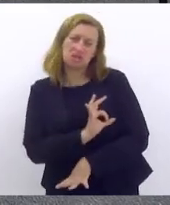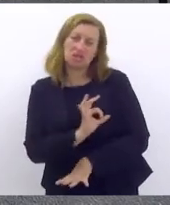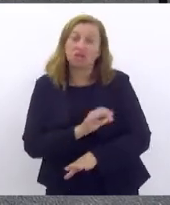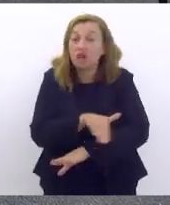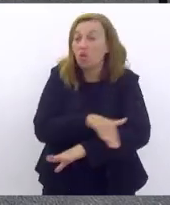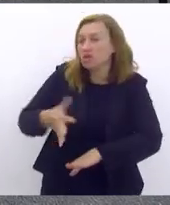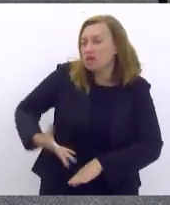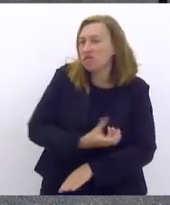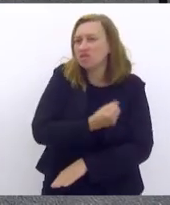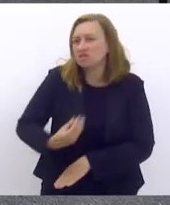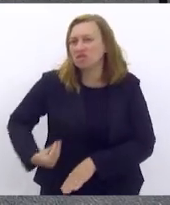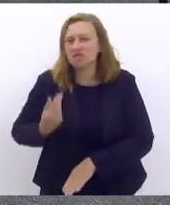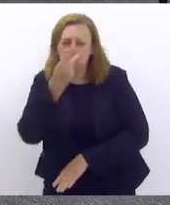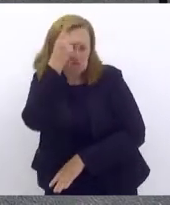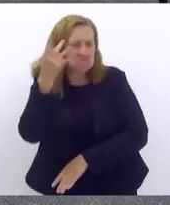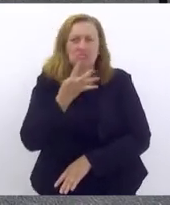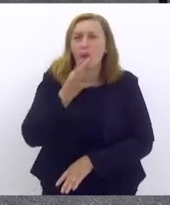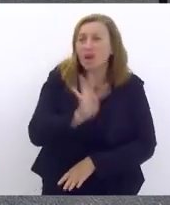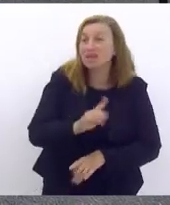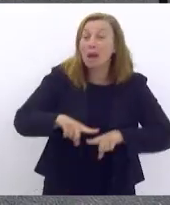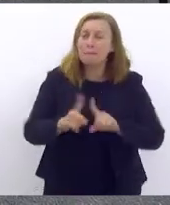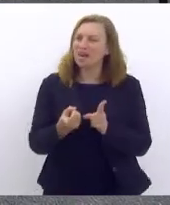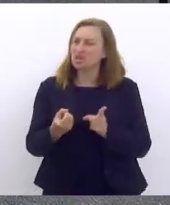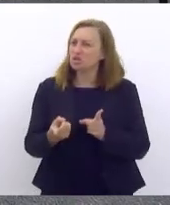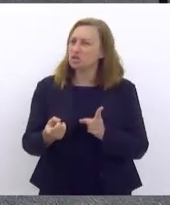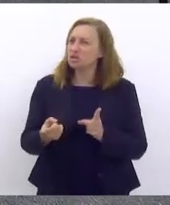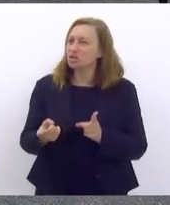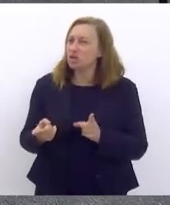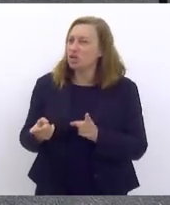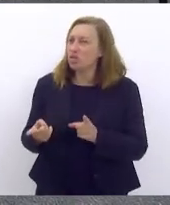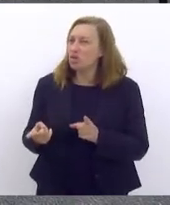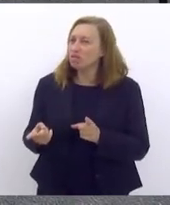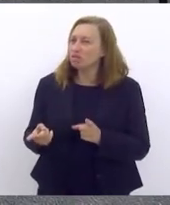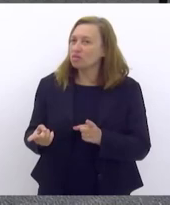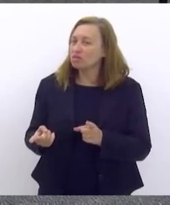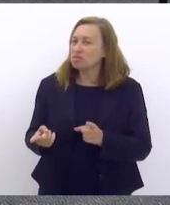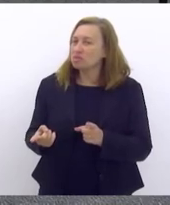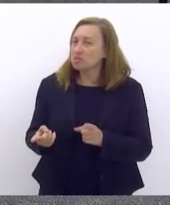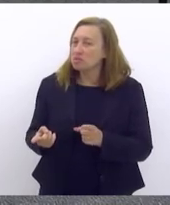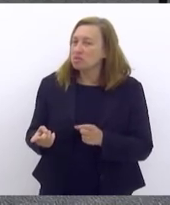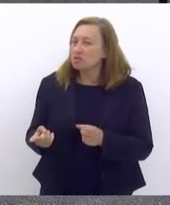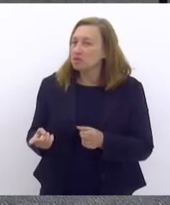salvando vidas de quem nem conhece. Mas quando o cerco apertou para ela, deputado Rodrigo Amorim,